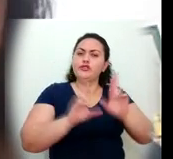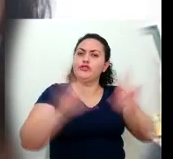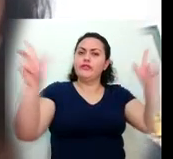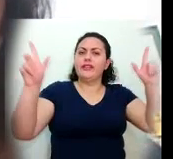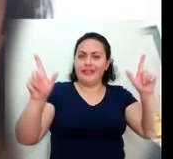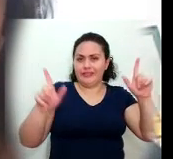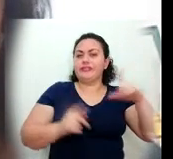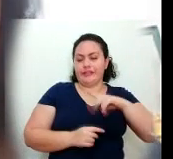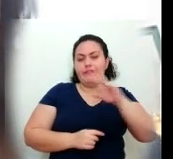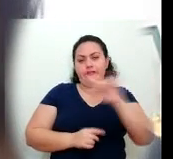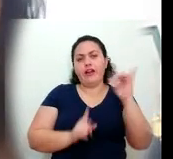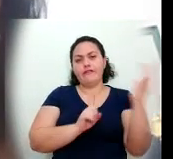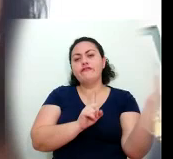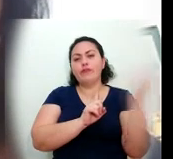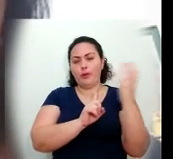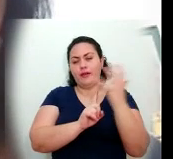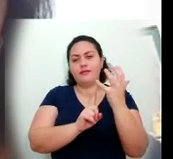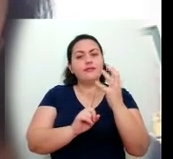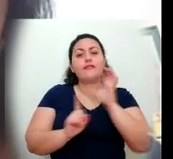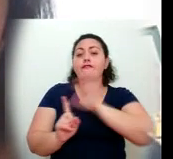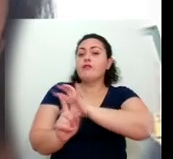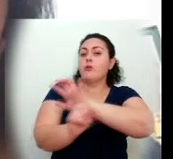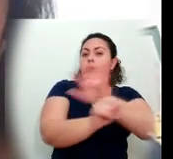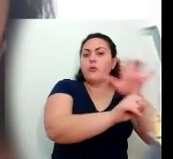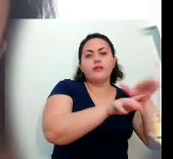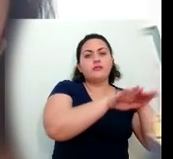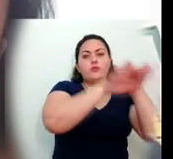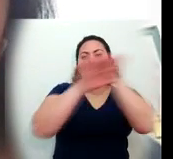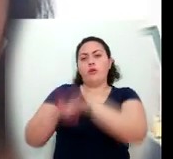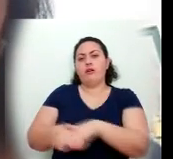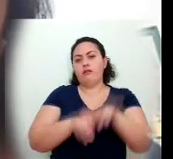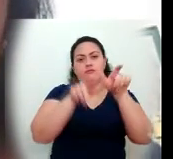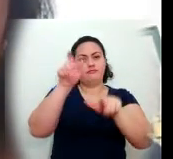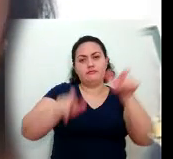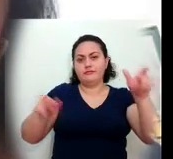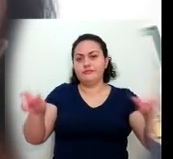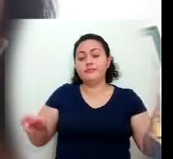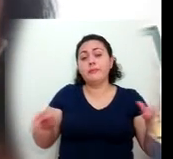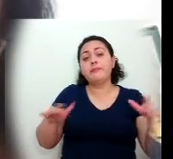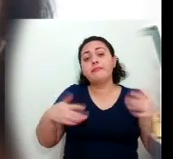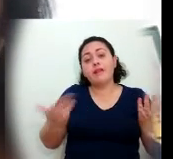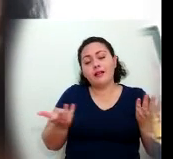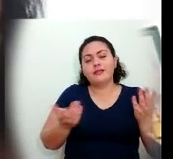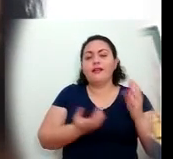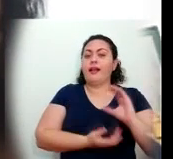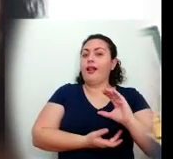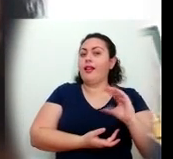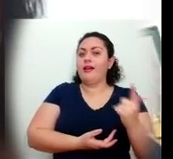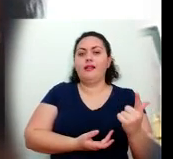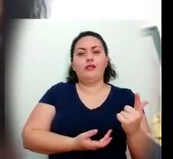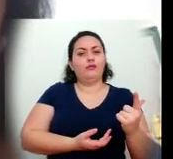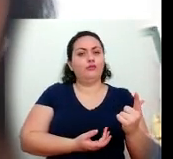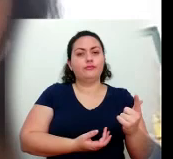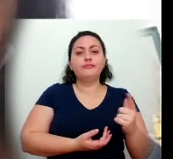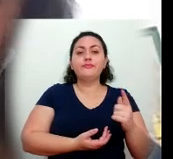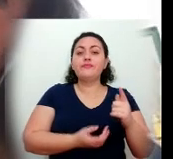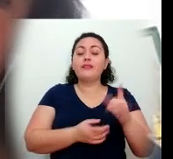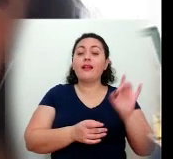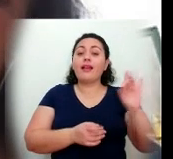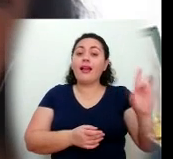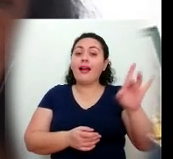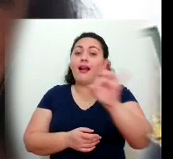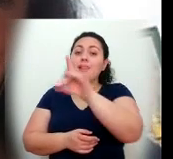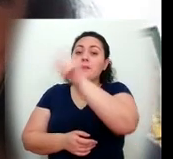impactar de alguma maneira. E vai impactar para todas as pessoas, né? Sim. Agora, é claro que, como tudo, né, as pessoas reagem de